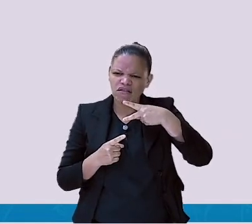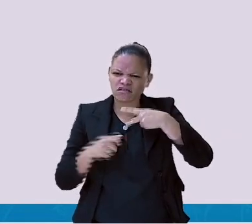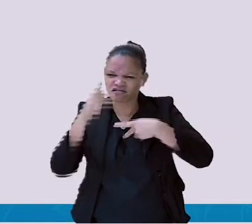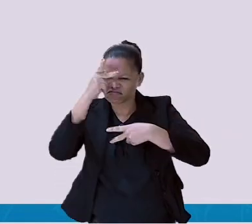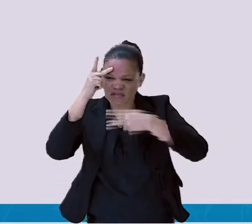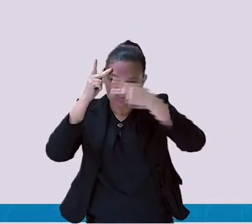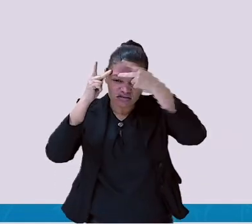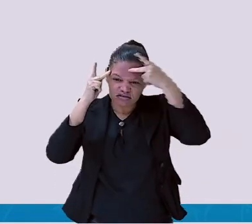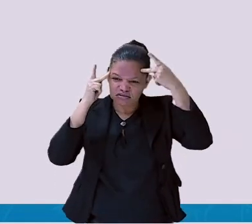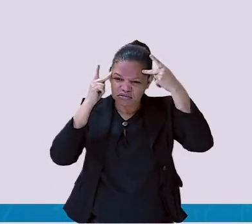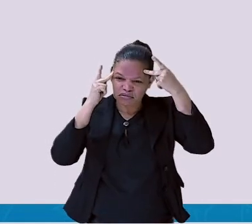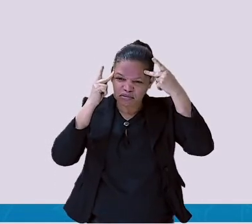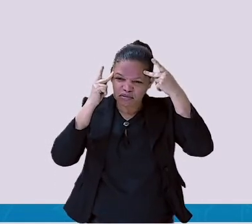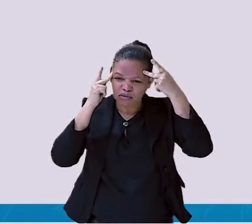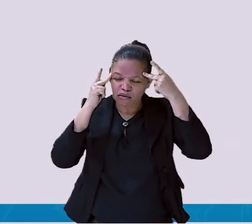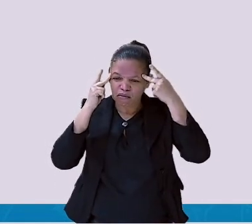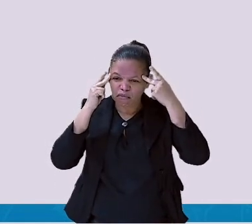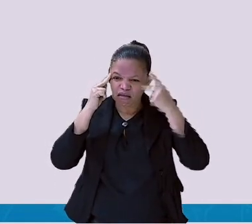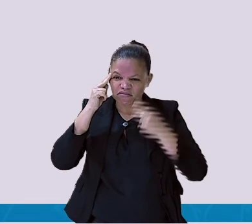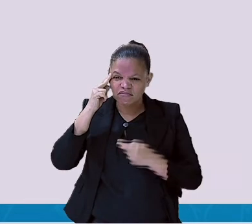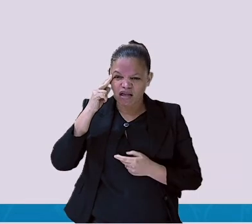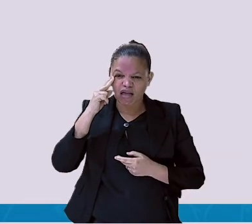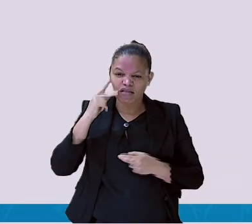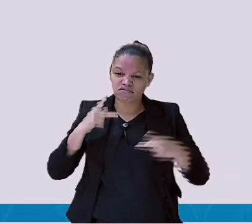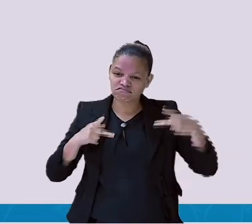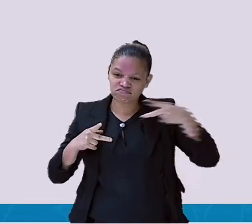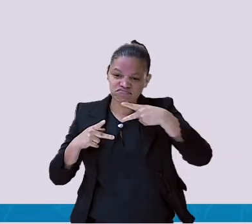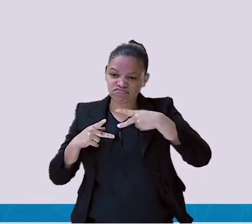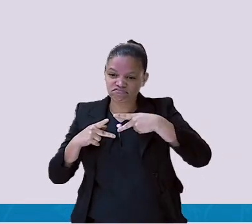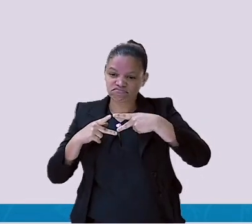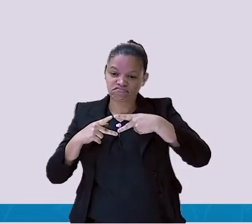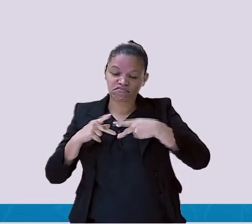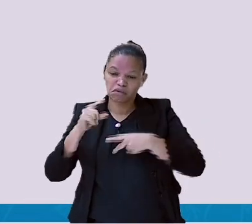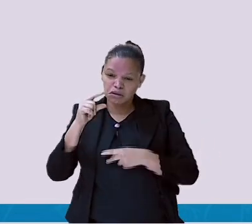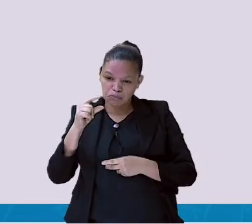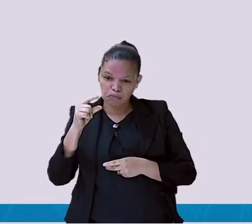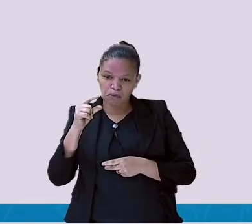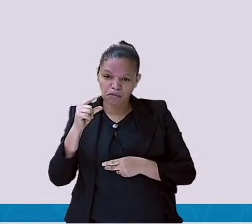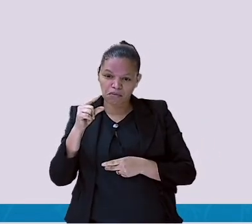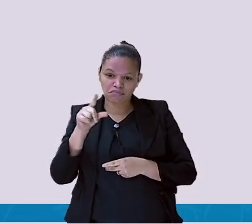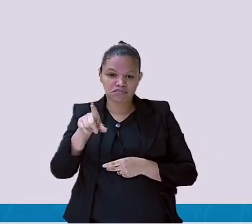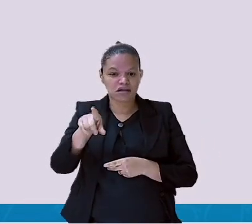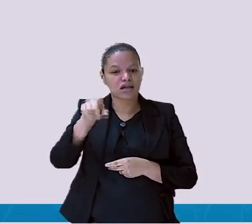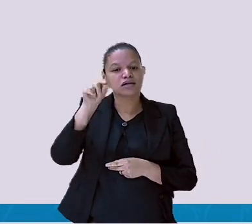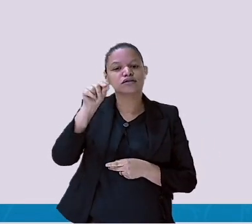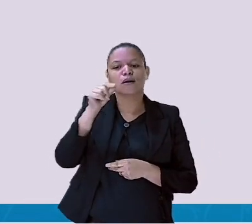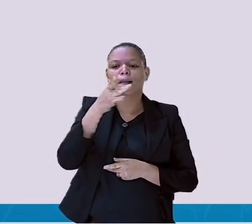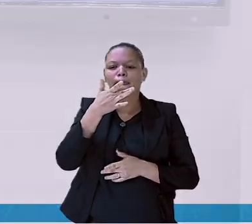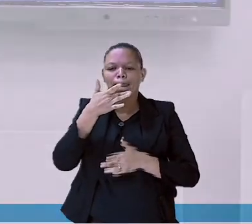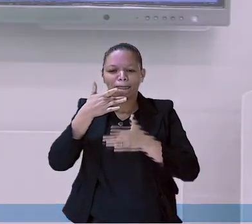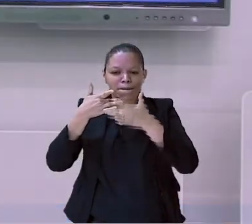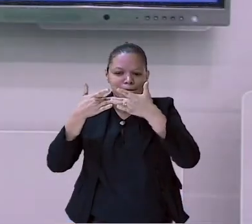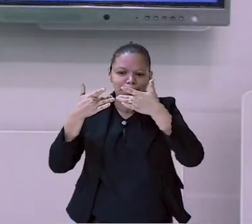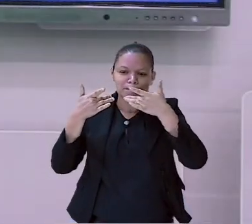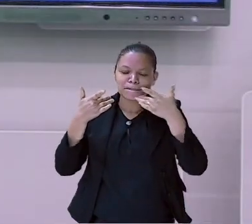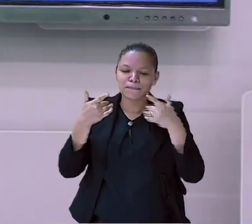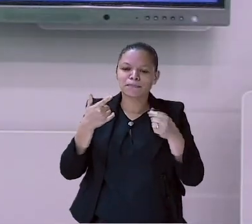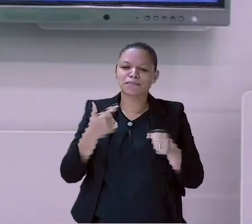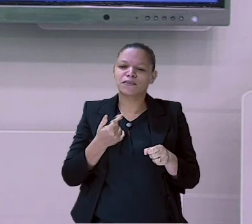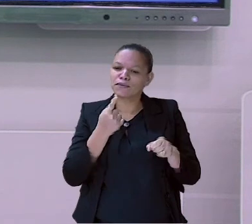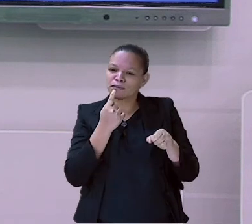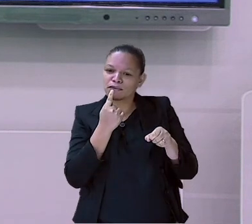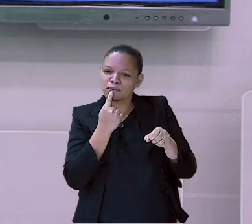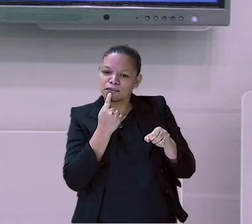nos números e vê, 75 pessoas escolhem morangos. Então, nós vamos pegar esses dados e